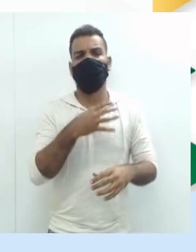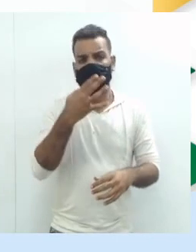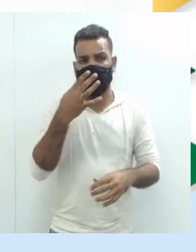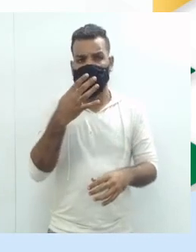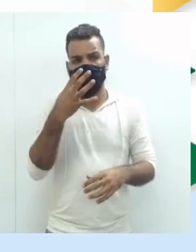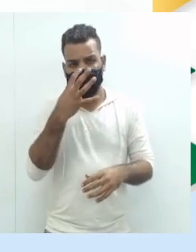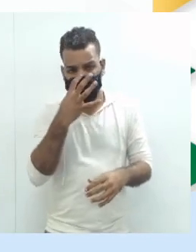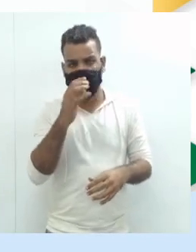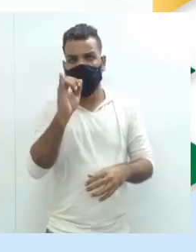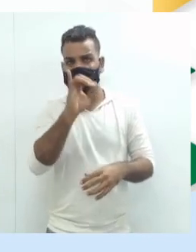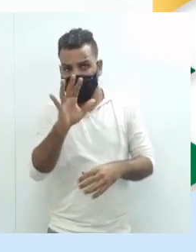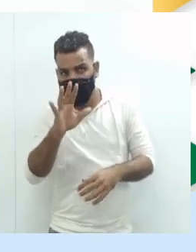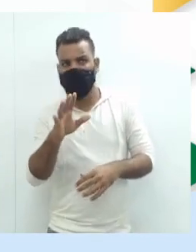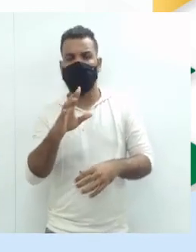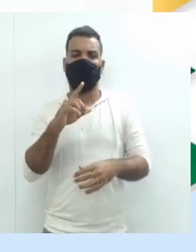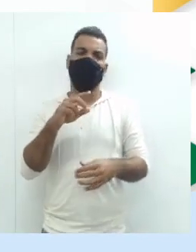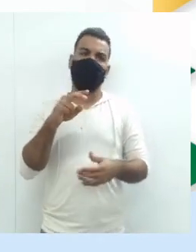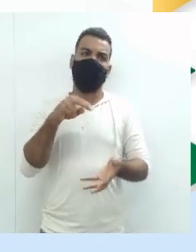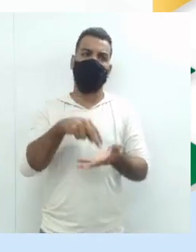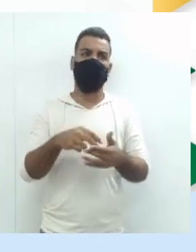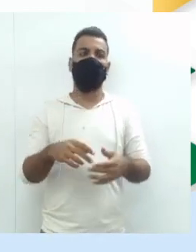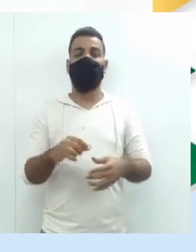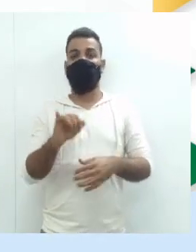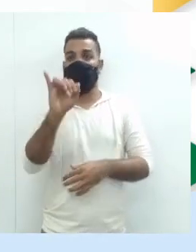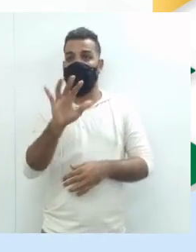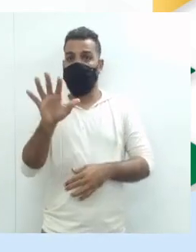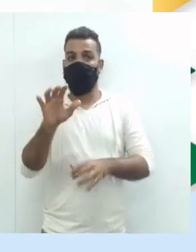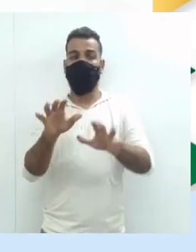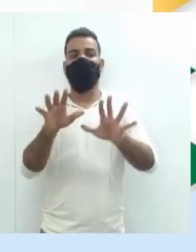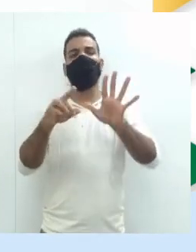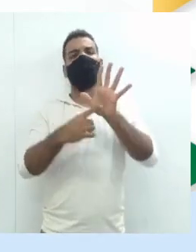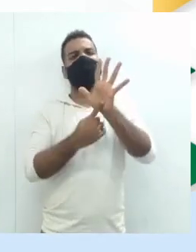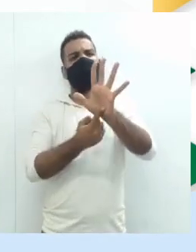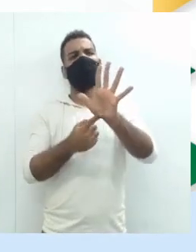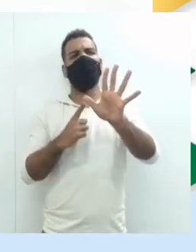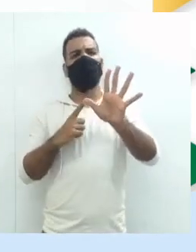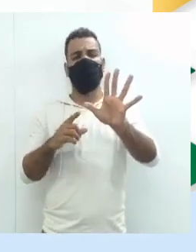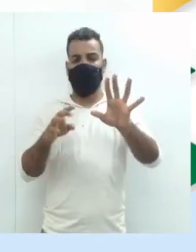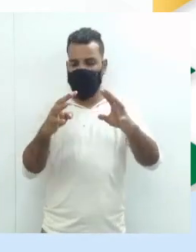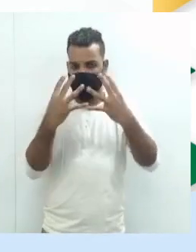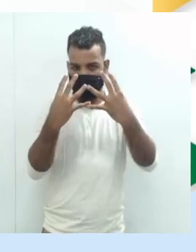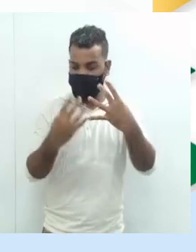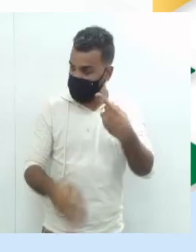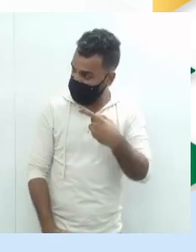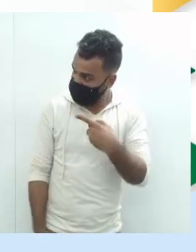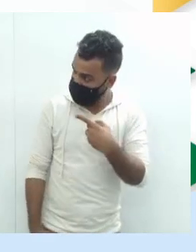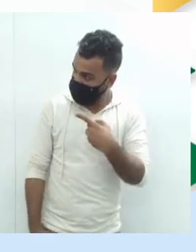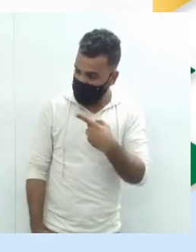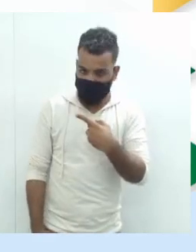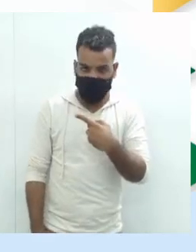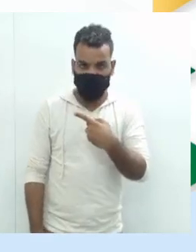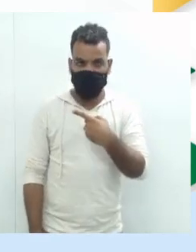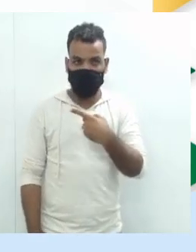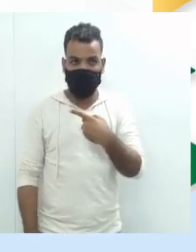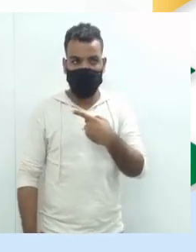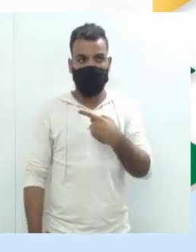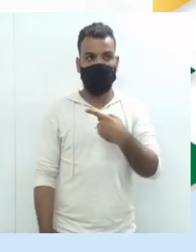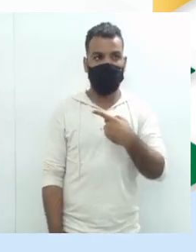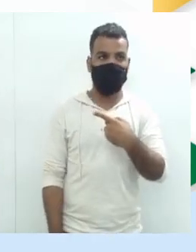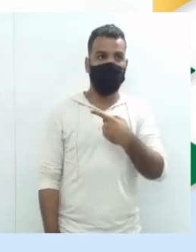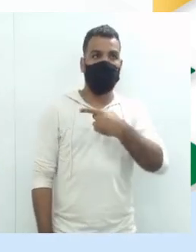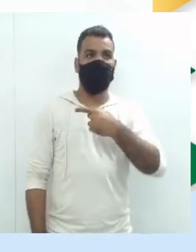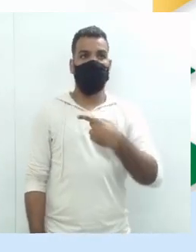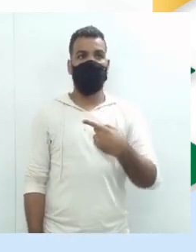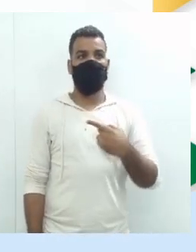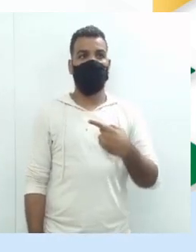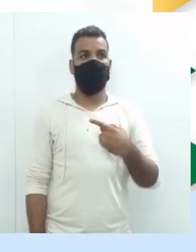de imagens, né? As imagens, elas conseguem também segurar, prender a atenção do público, né?